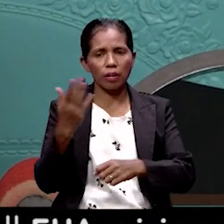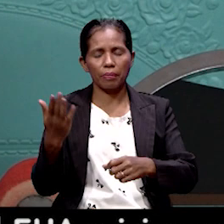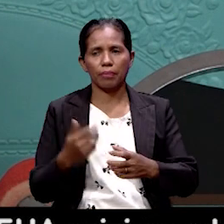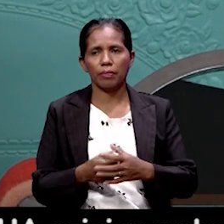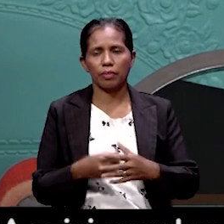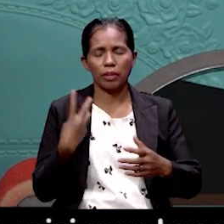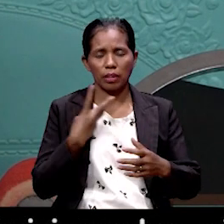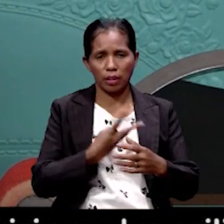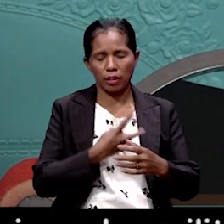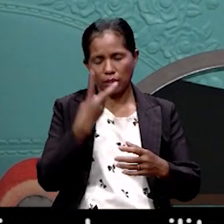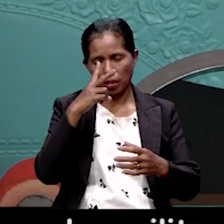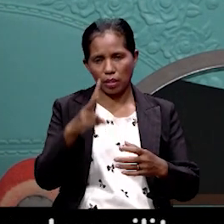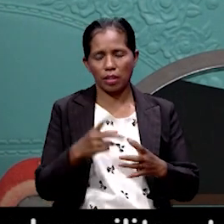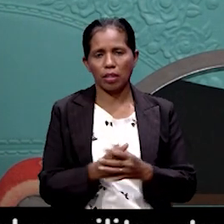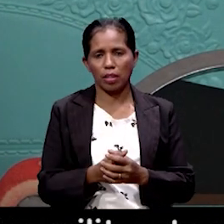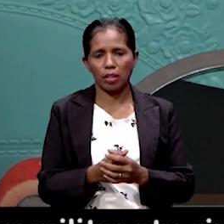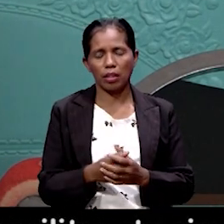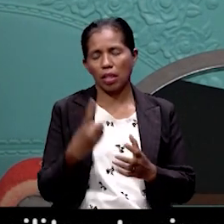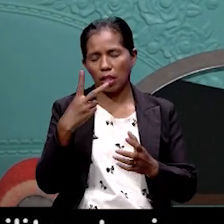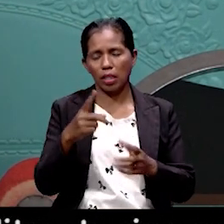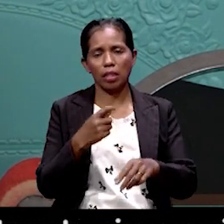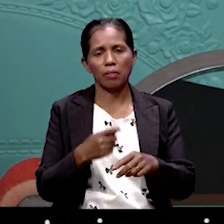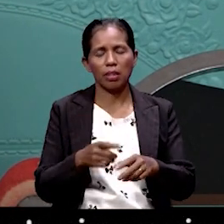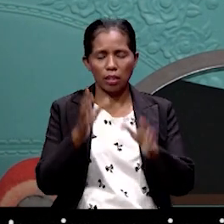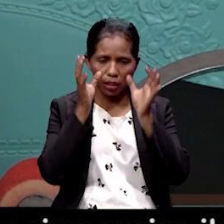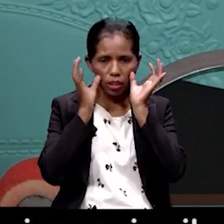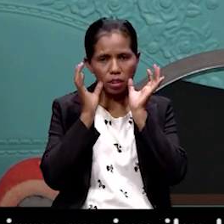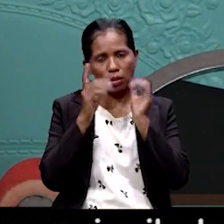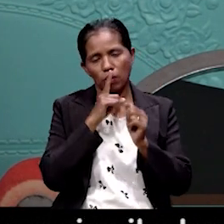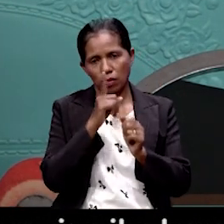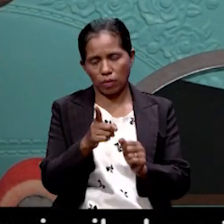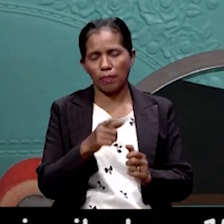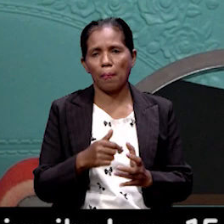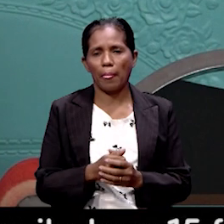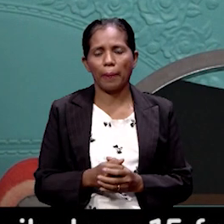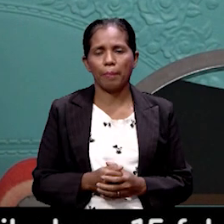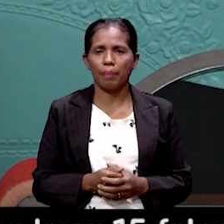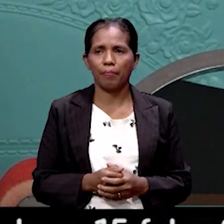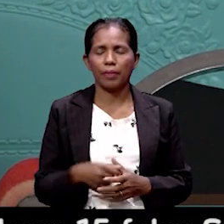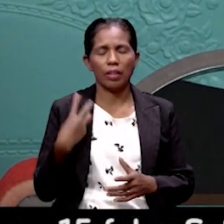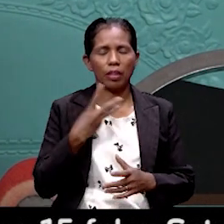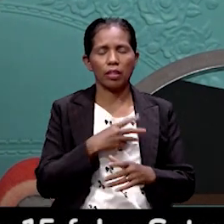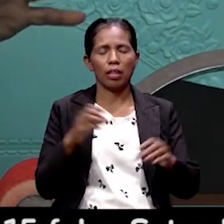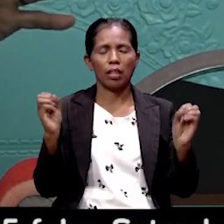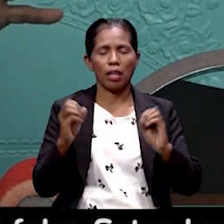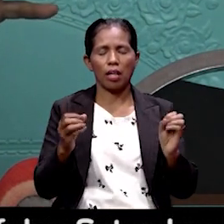tem que fãs e ter fãs. O que fica de fãs?